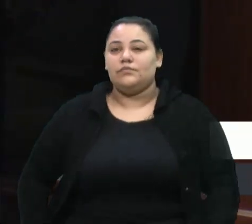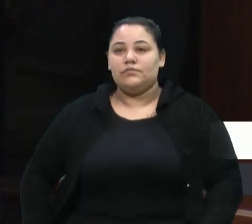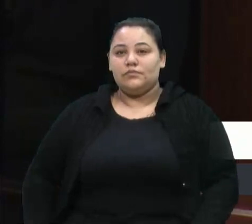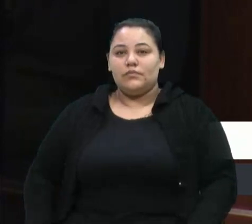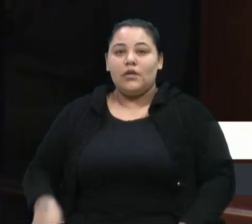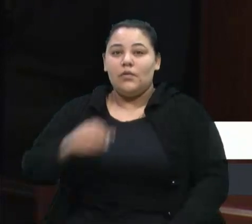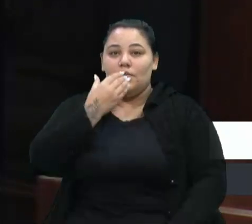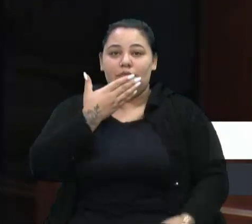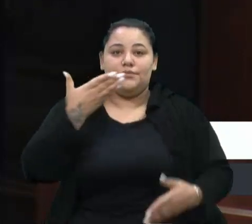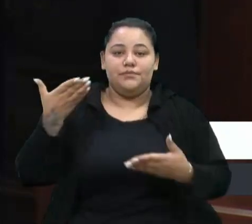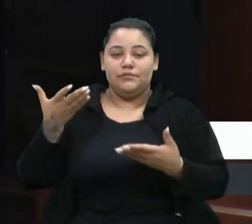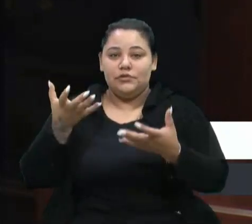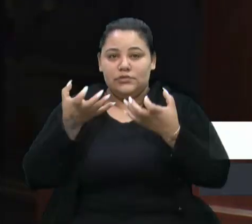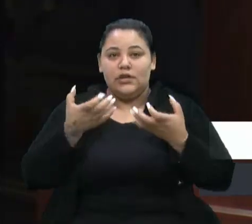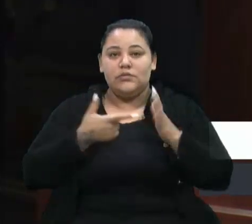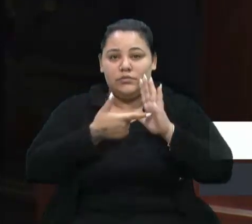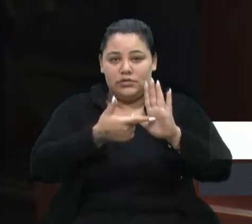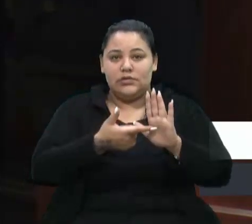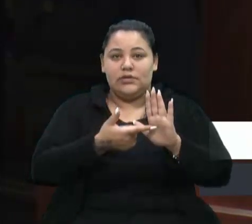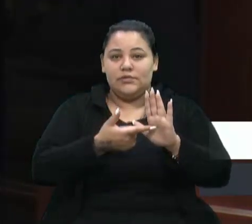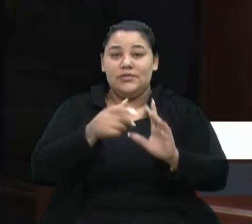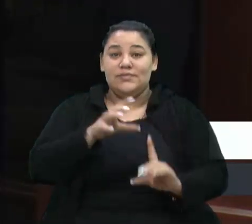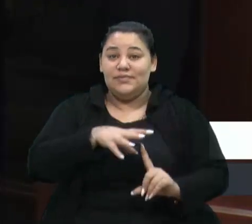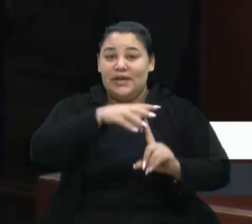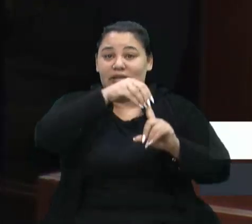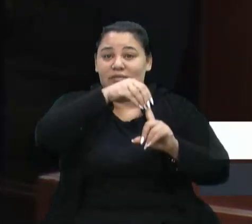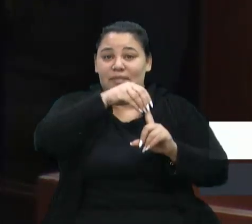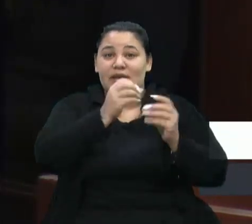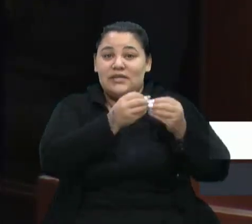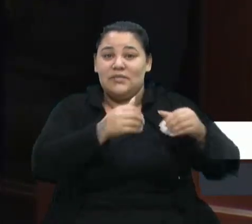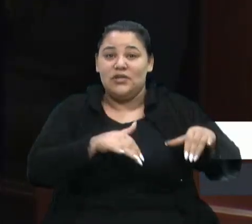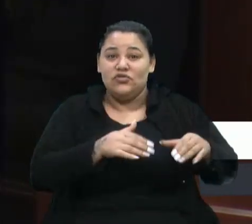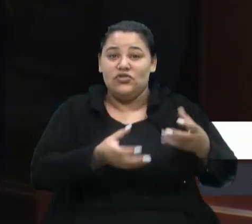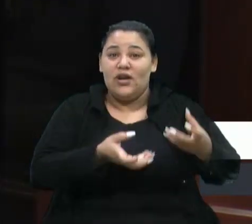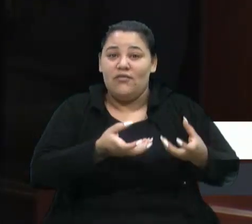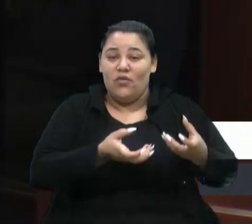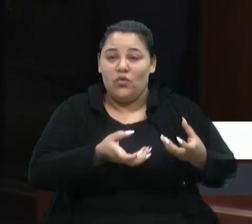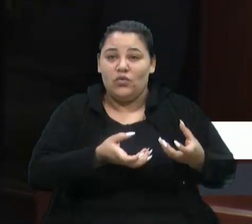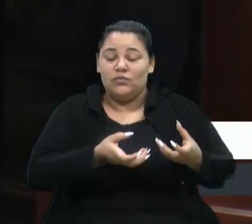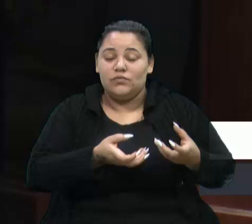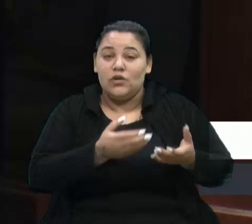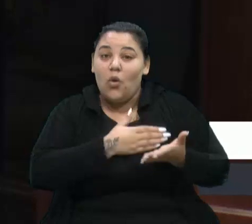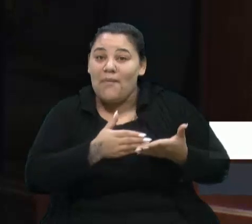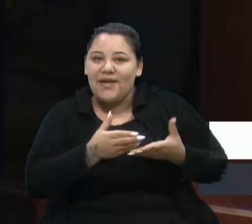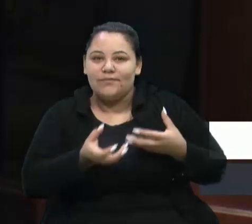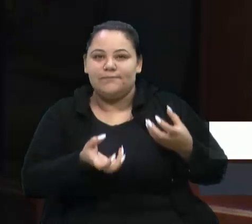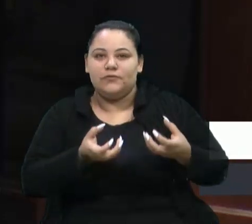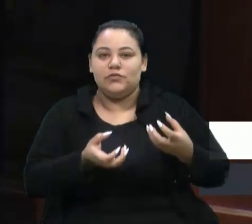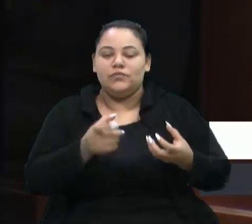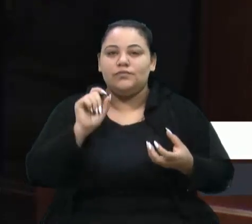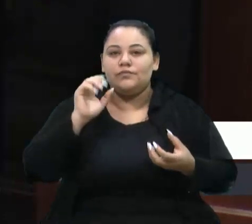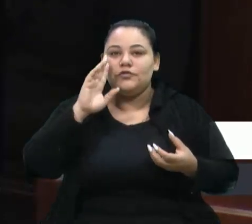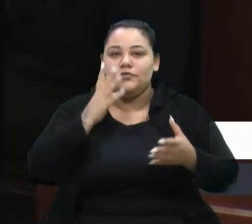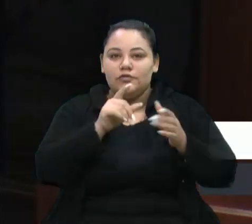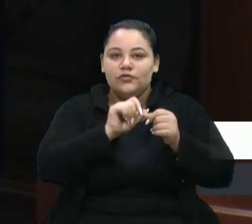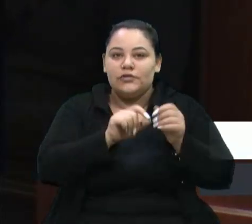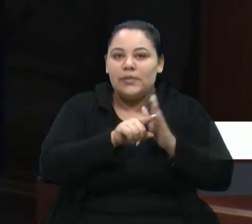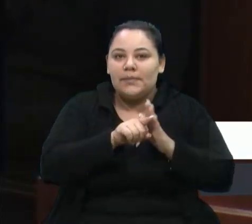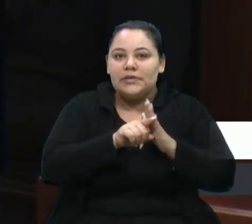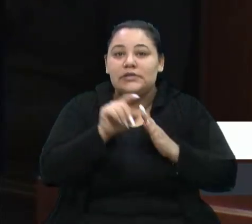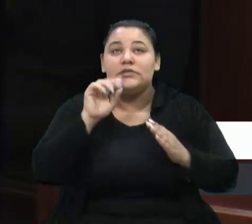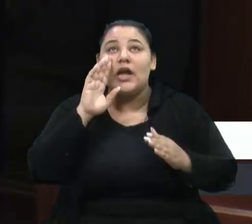estão acontecendo. A gente fez uma pesquisa aí para ver o que estava acontecendo, que estava incendiando tanta casa em